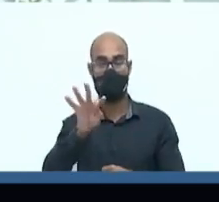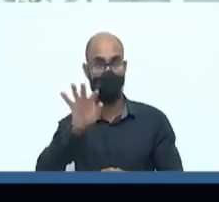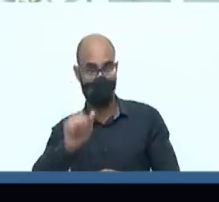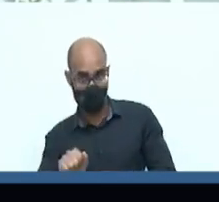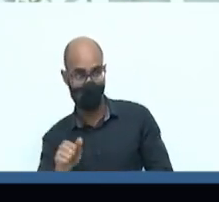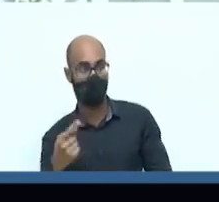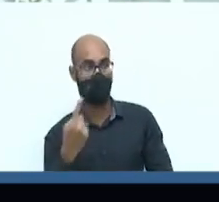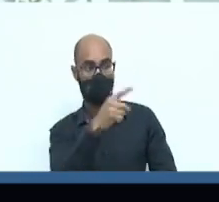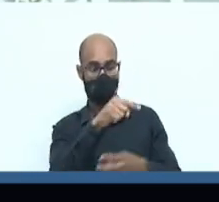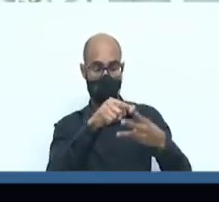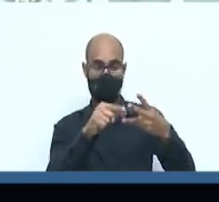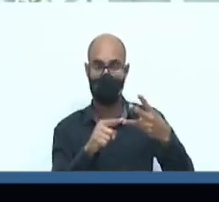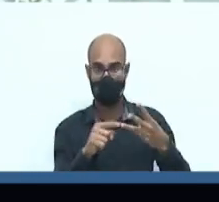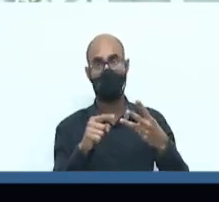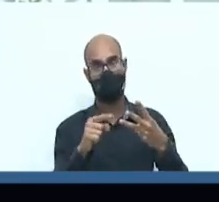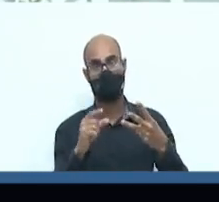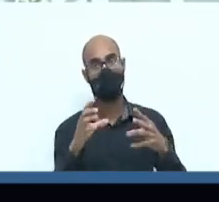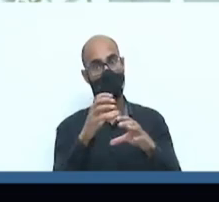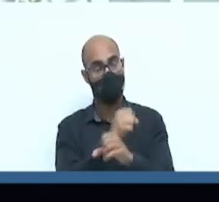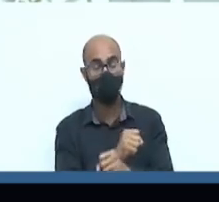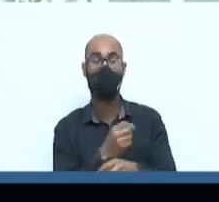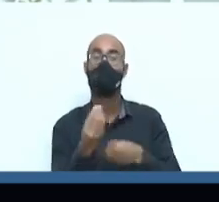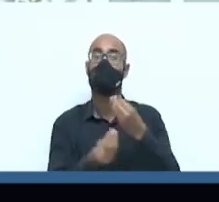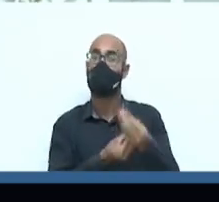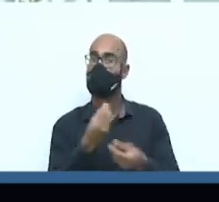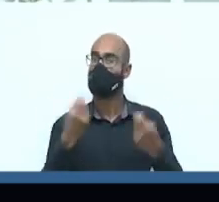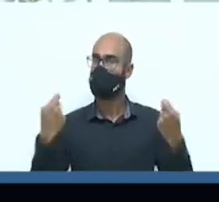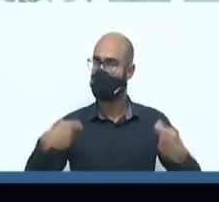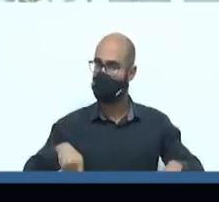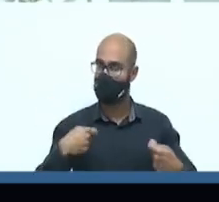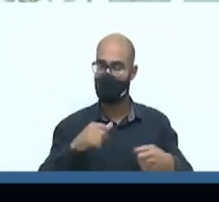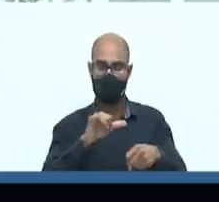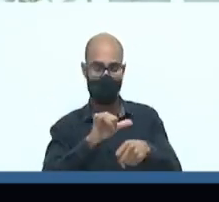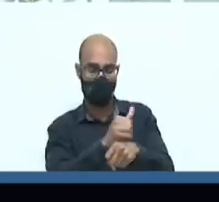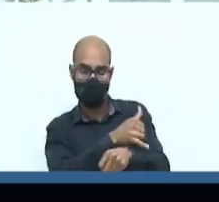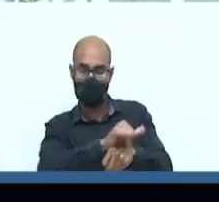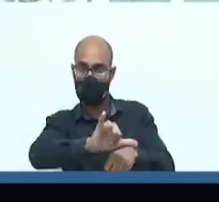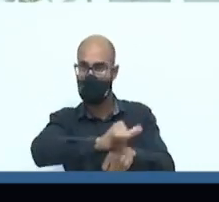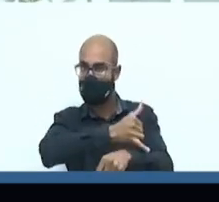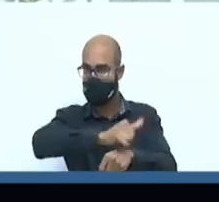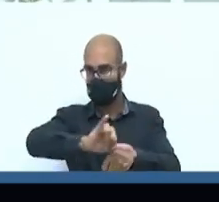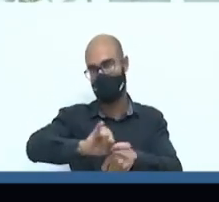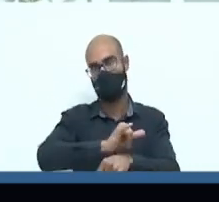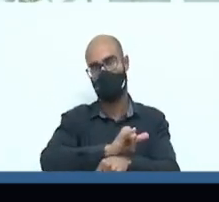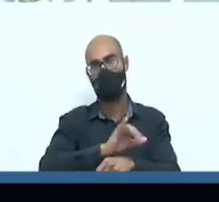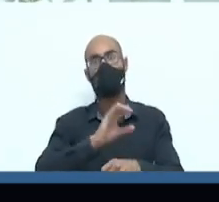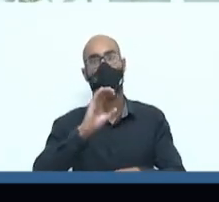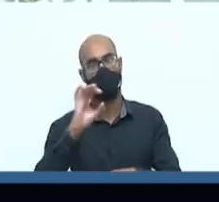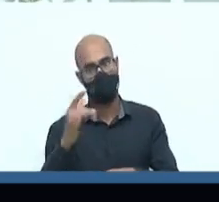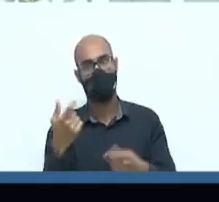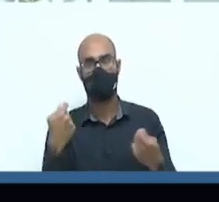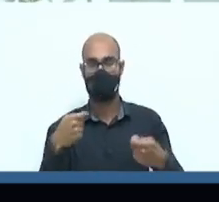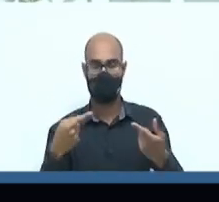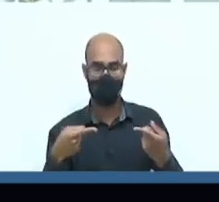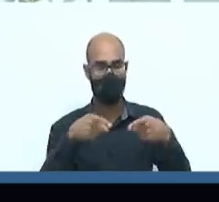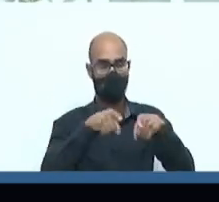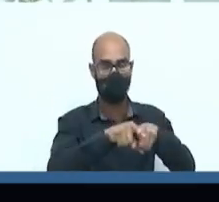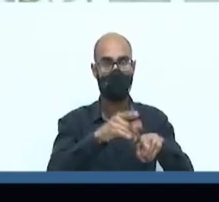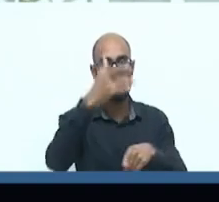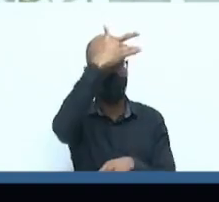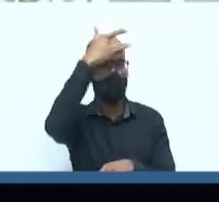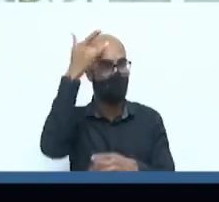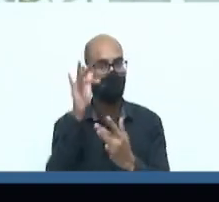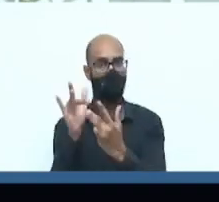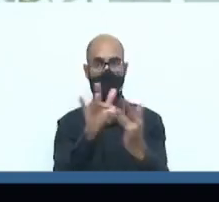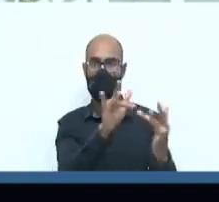de ter algumas estratégias e as estratégias logicamente precisa de ter parceria com os prefeitos e quase perfeitos